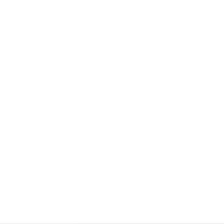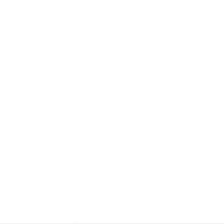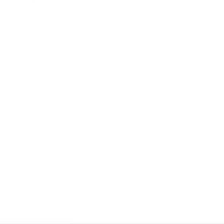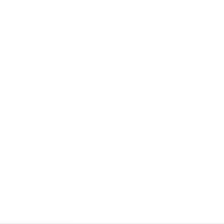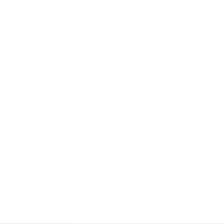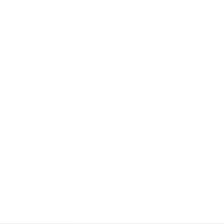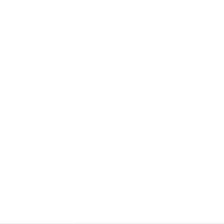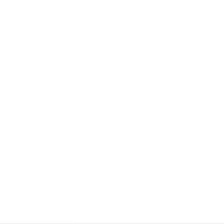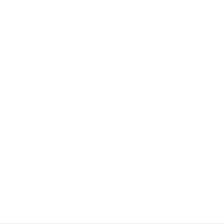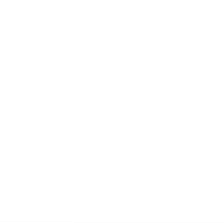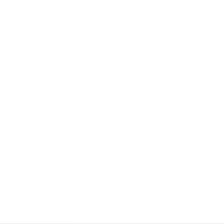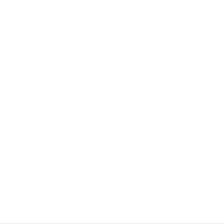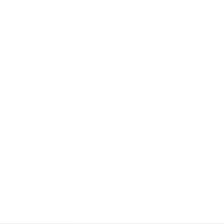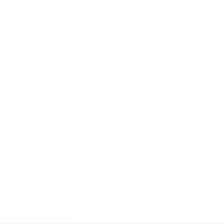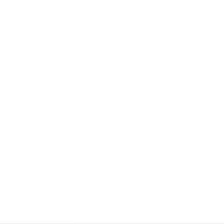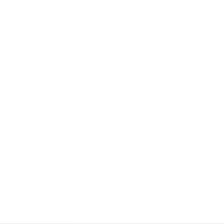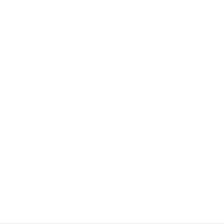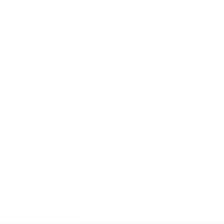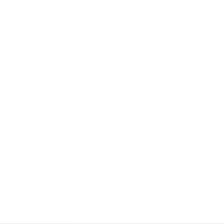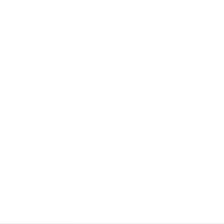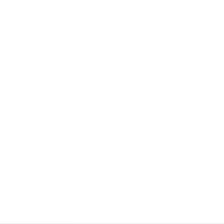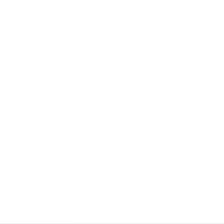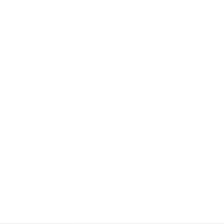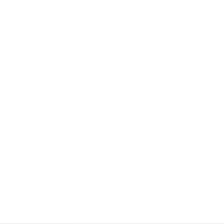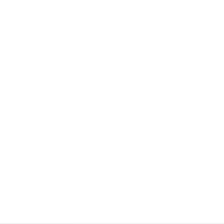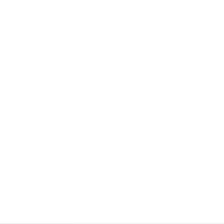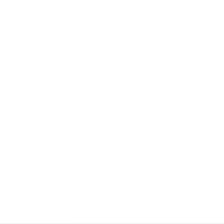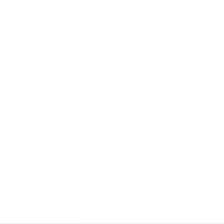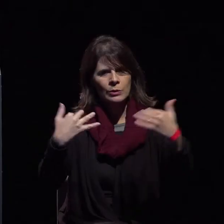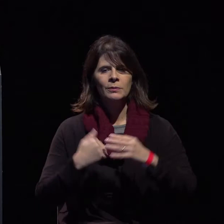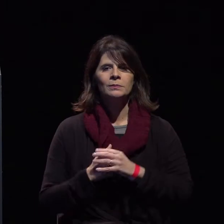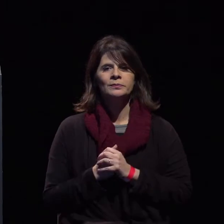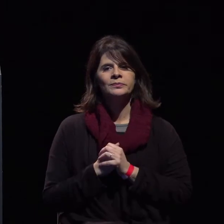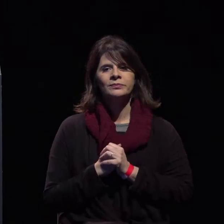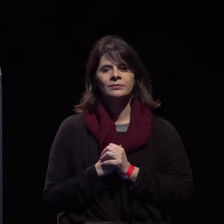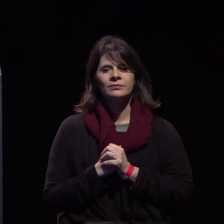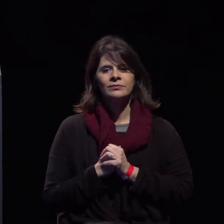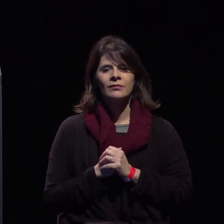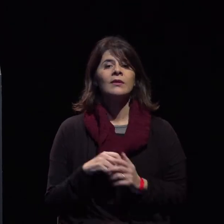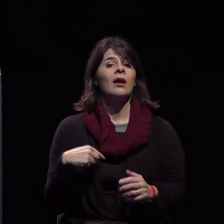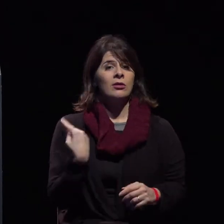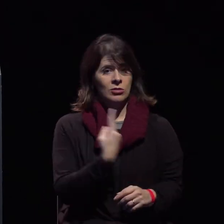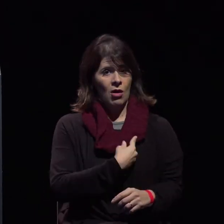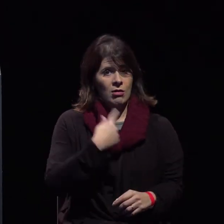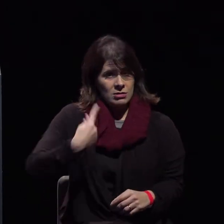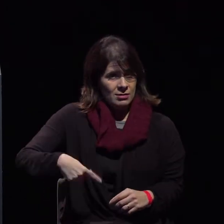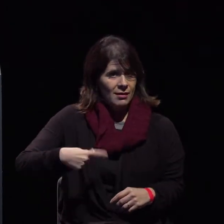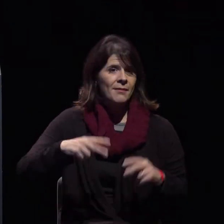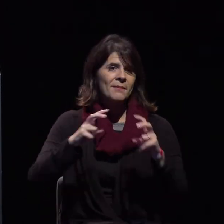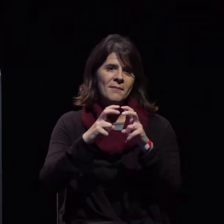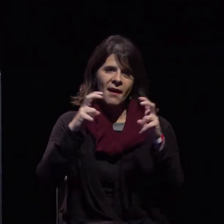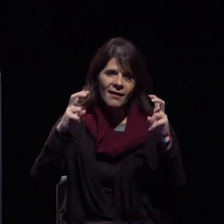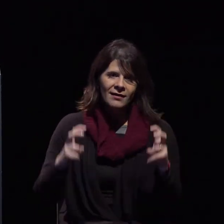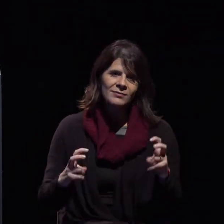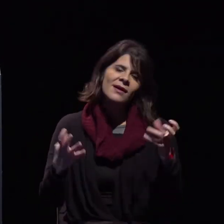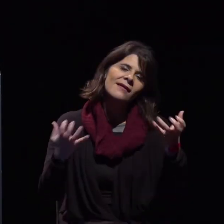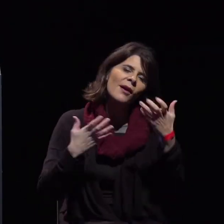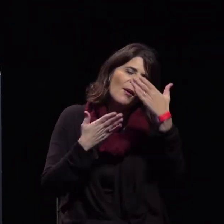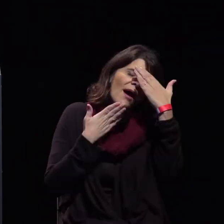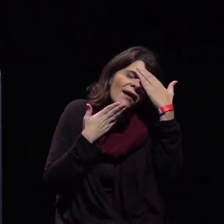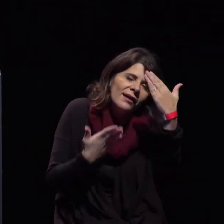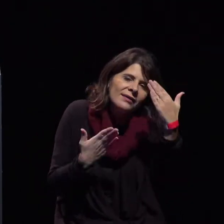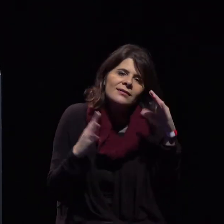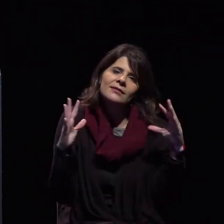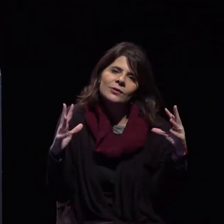Bom dia a todas e todos, sejam muito bem-vindos. Nós, do MASP, gostaríamos de agradecer a presença de todos